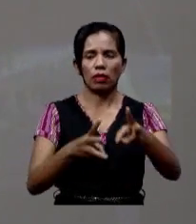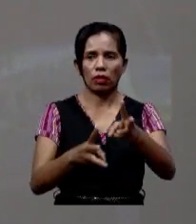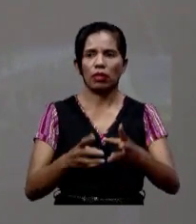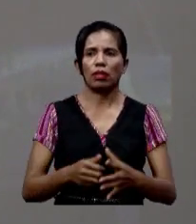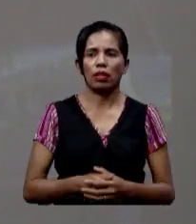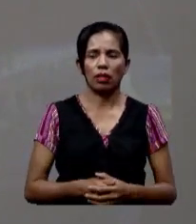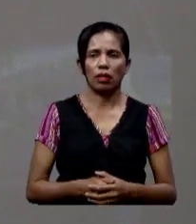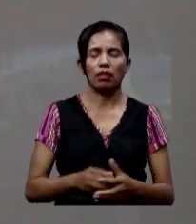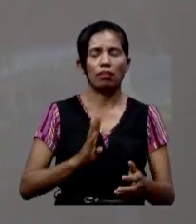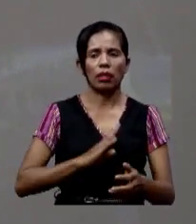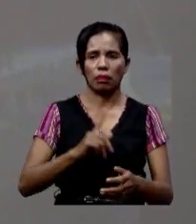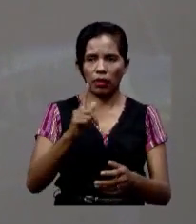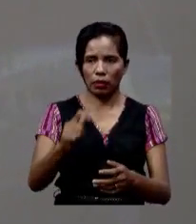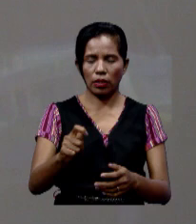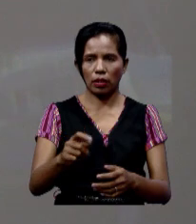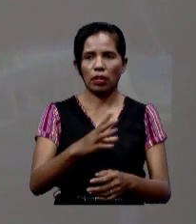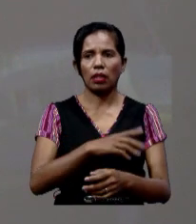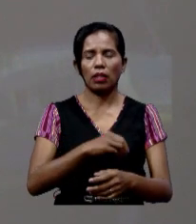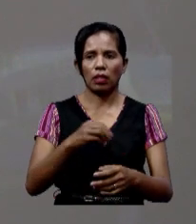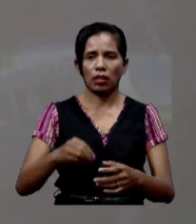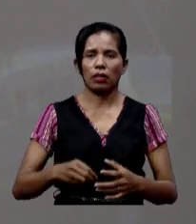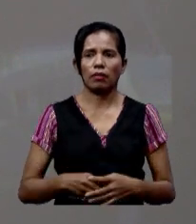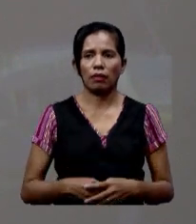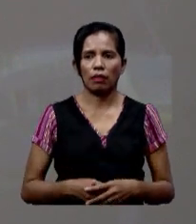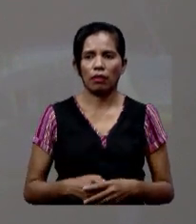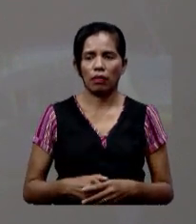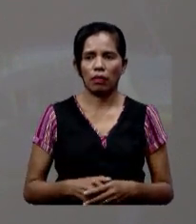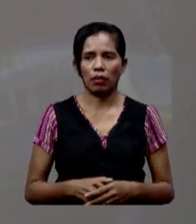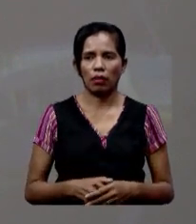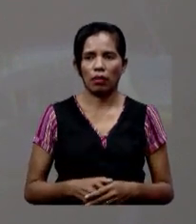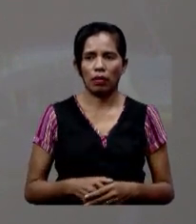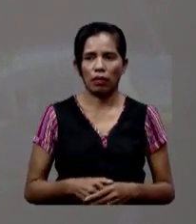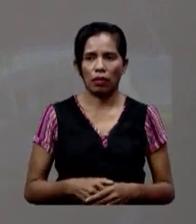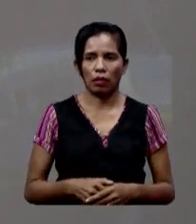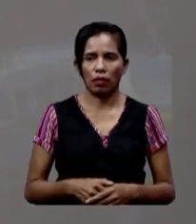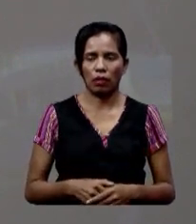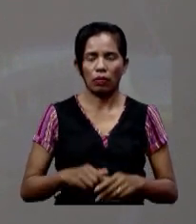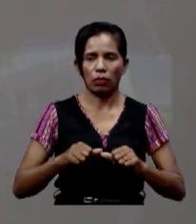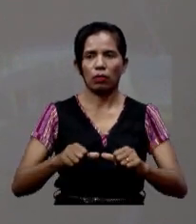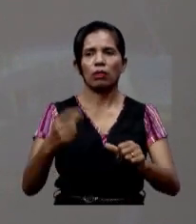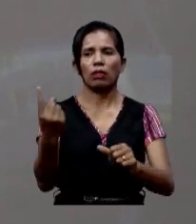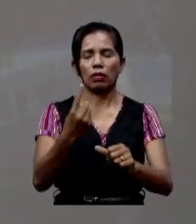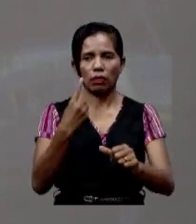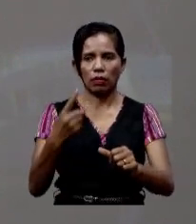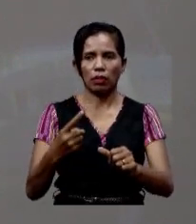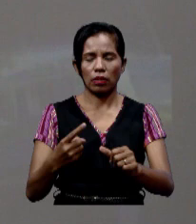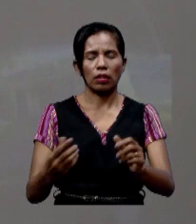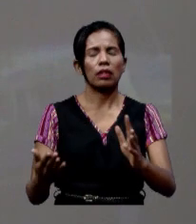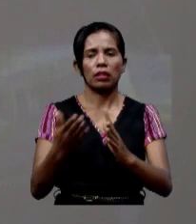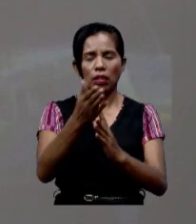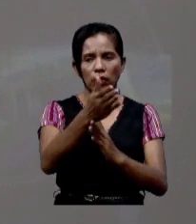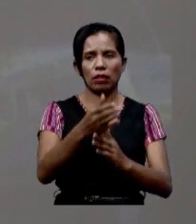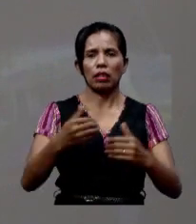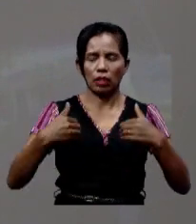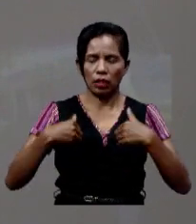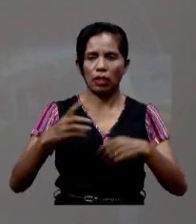bairu pete ida ba fali elem loi saba zalur 06 sone ne mas continua na fatin kare tabalu atravesa sai sine i mosu